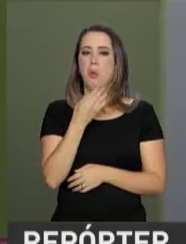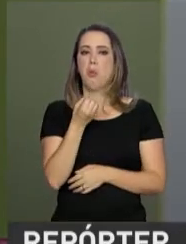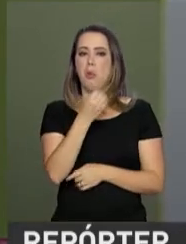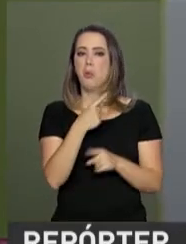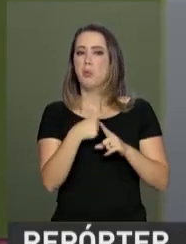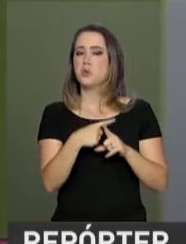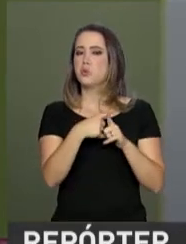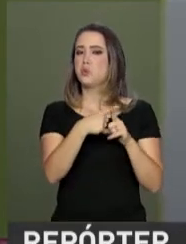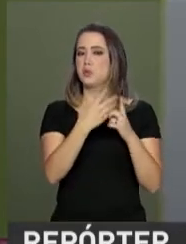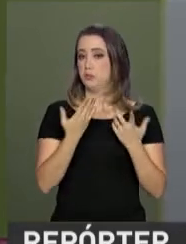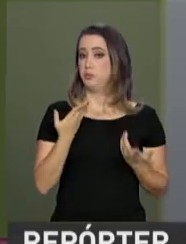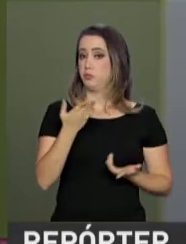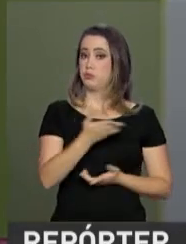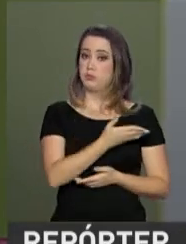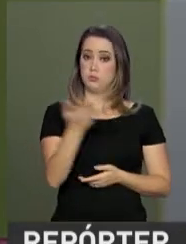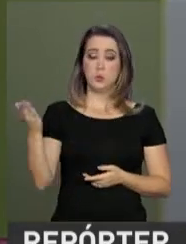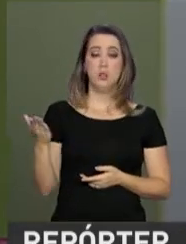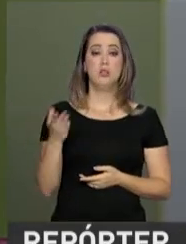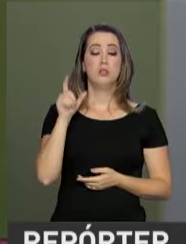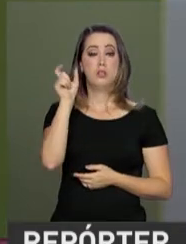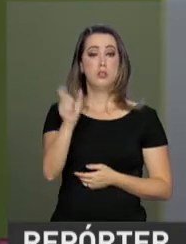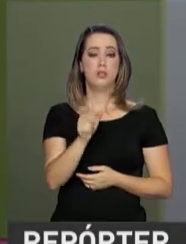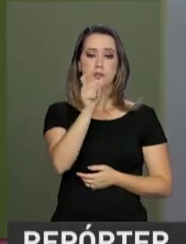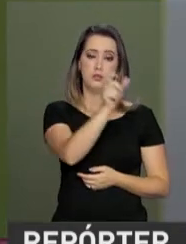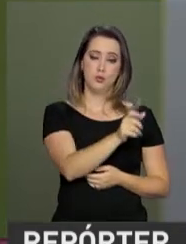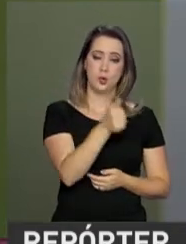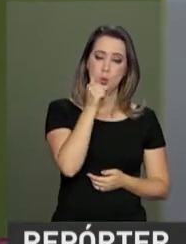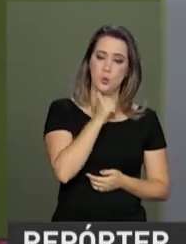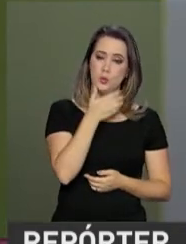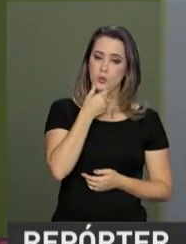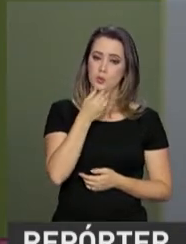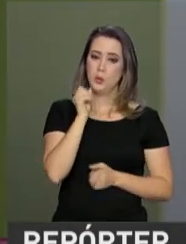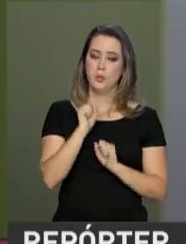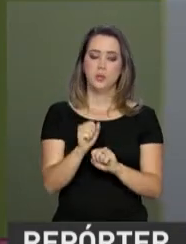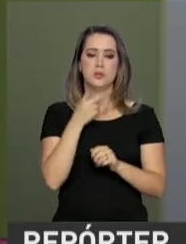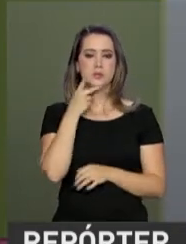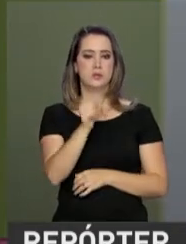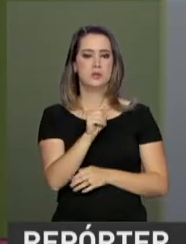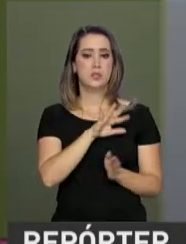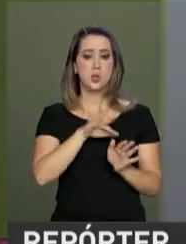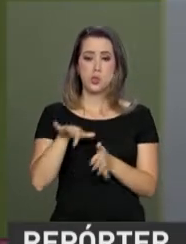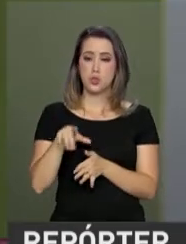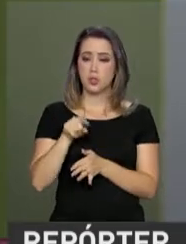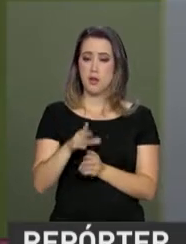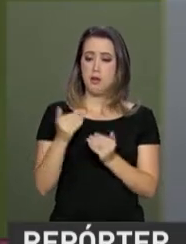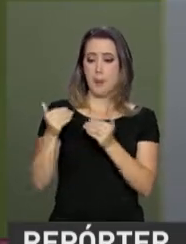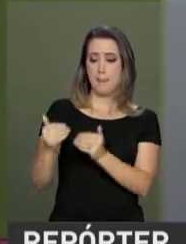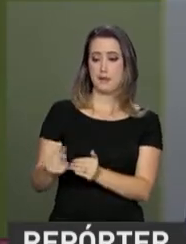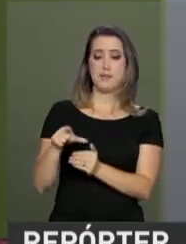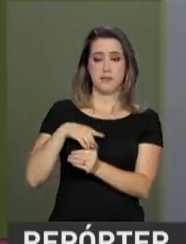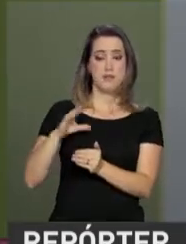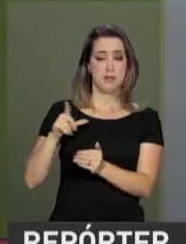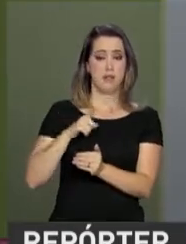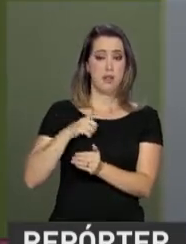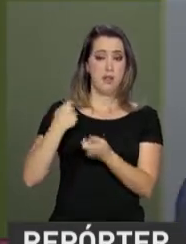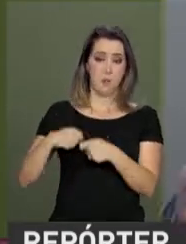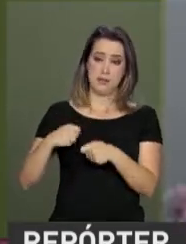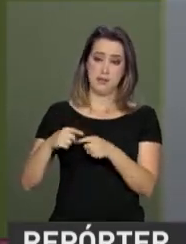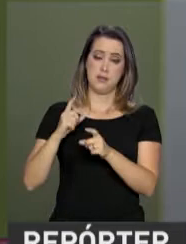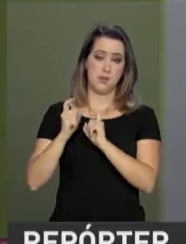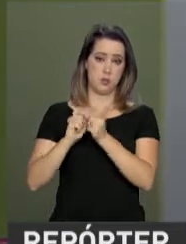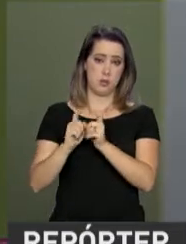os senhores e senhoras se me permite zelo lá de fora parte a presença que terão na